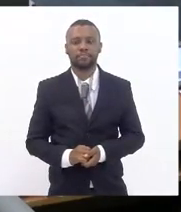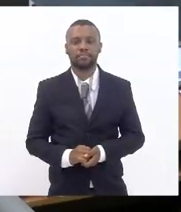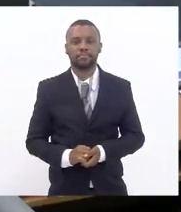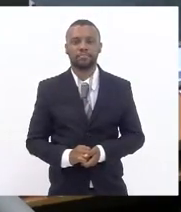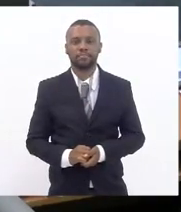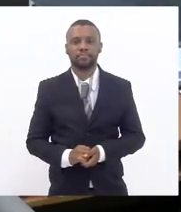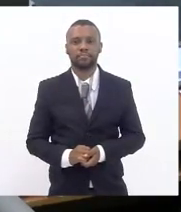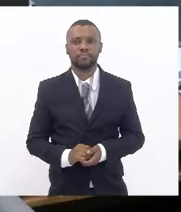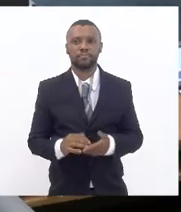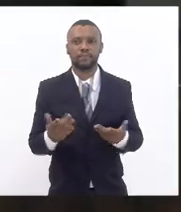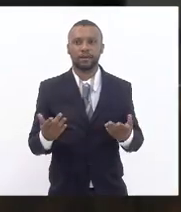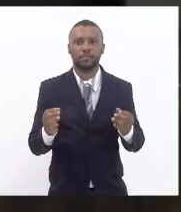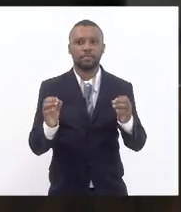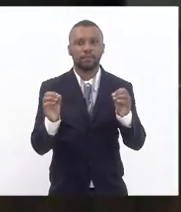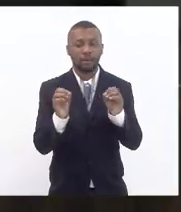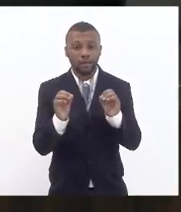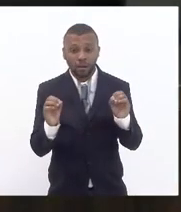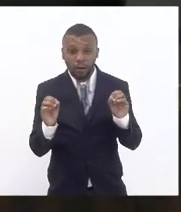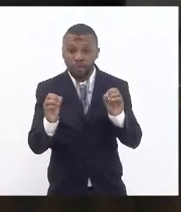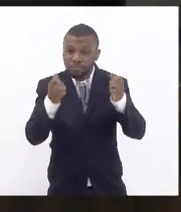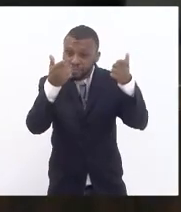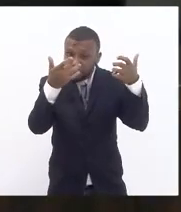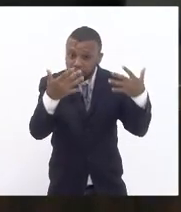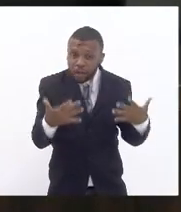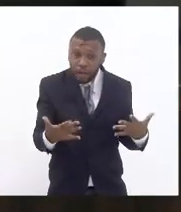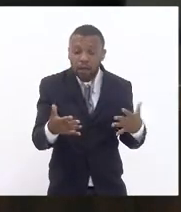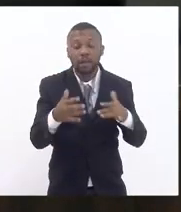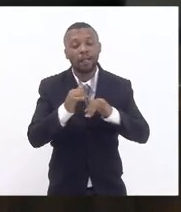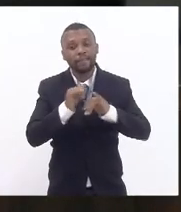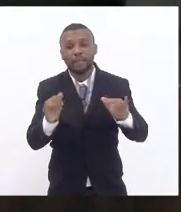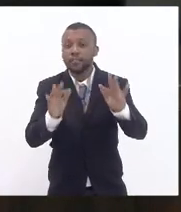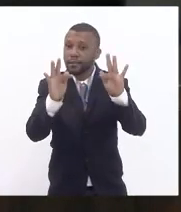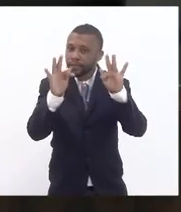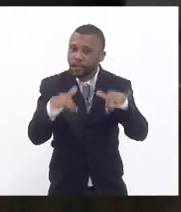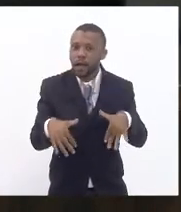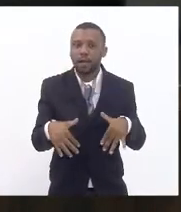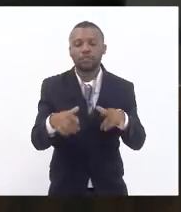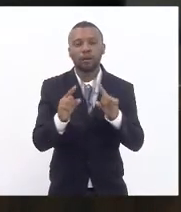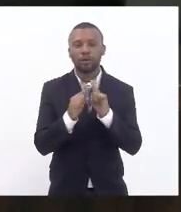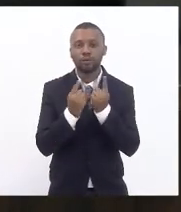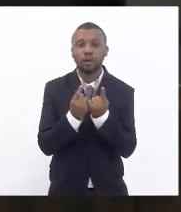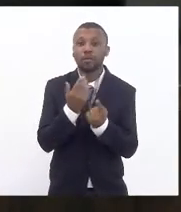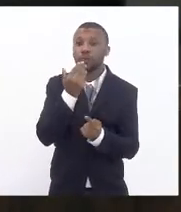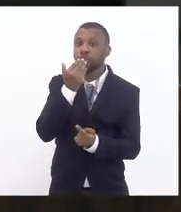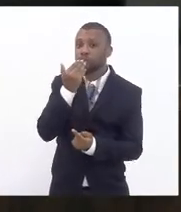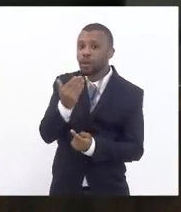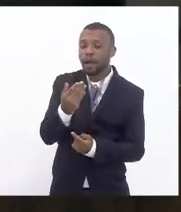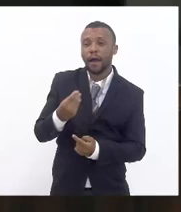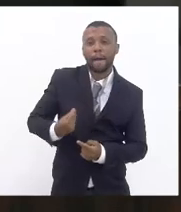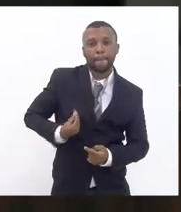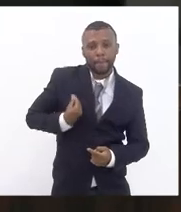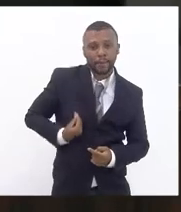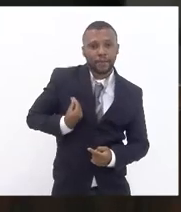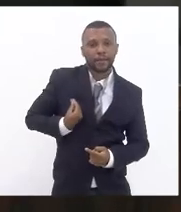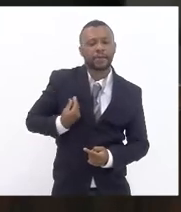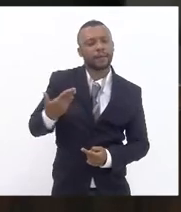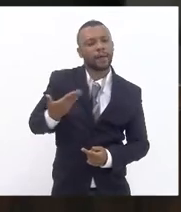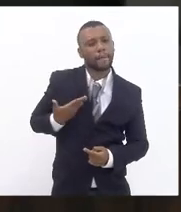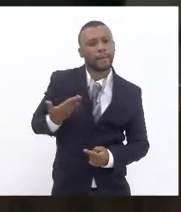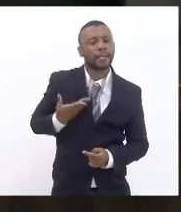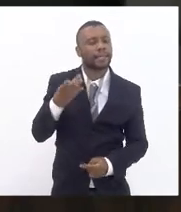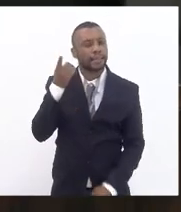Nada mais havendo a tratar na ordem do dia, está encerrada a sessão. Solicito a presença da querida